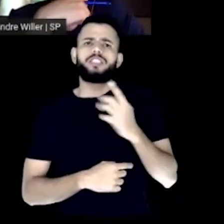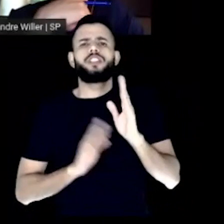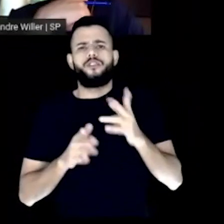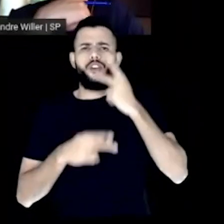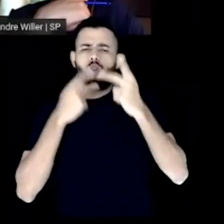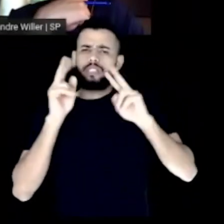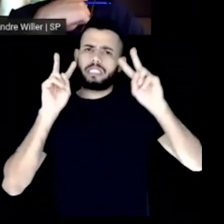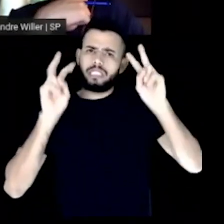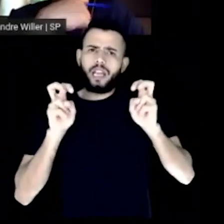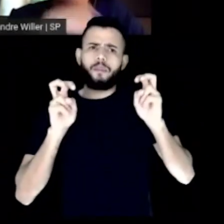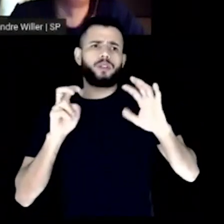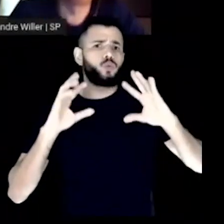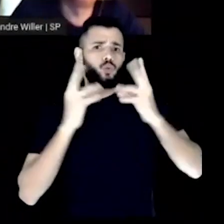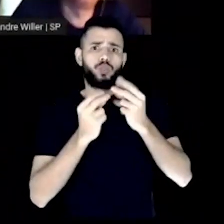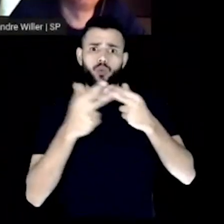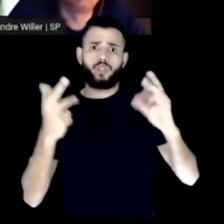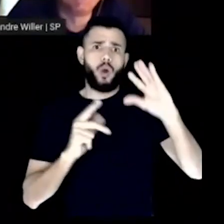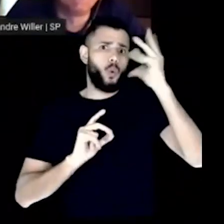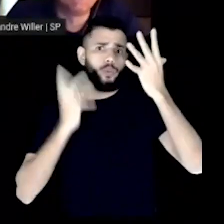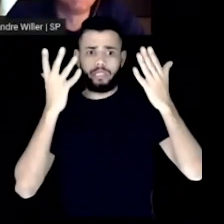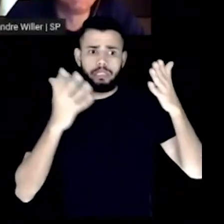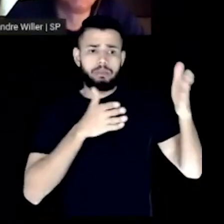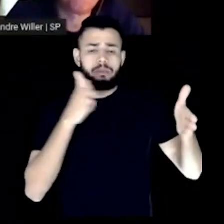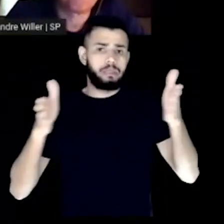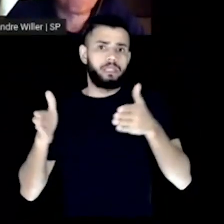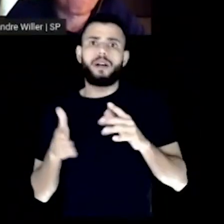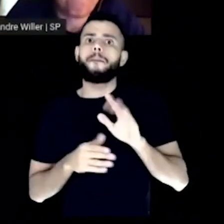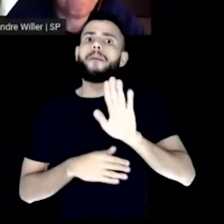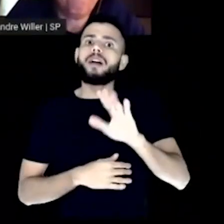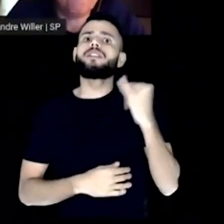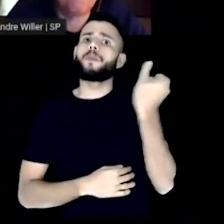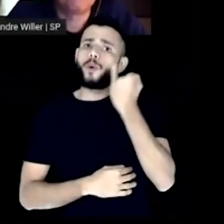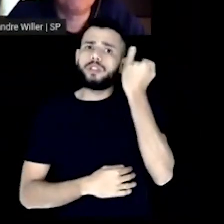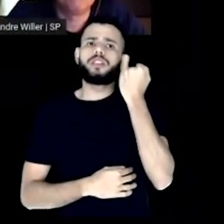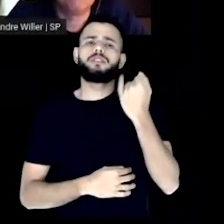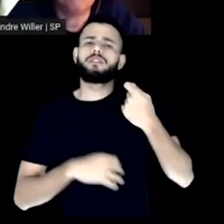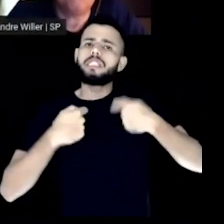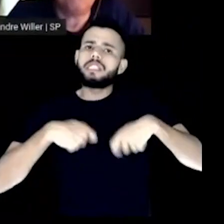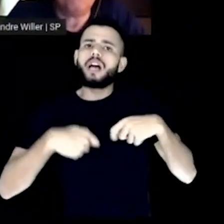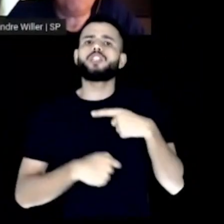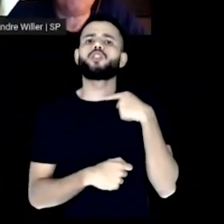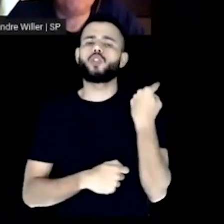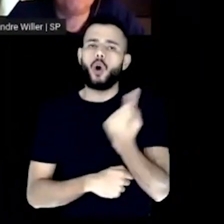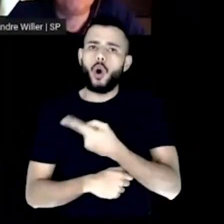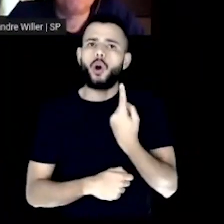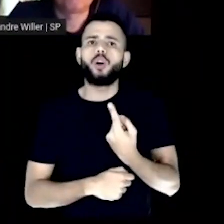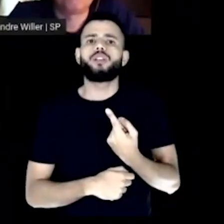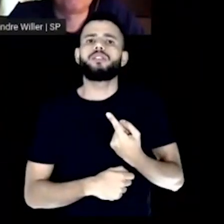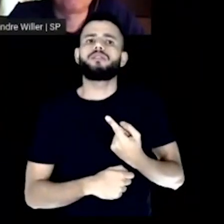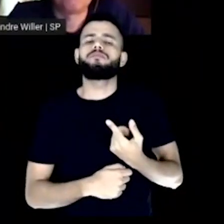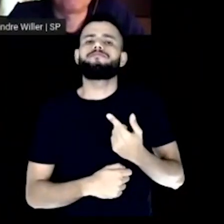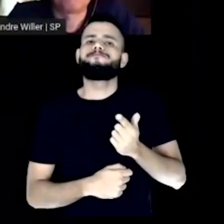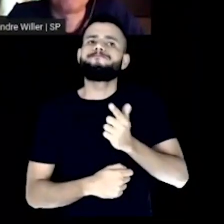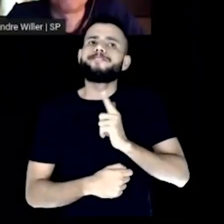A gente ainda falar desse tema no meio de tudo que está acontecendo, mas eu acho que é sempre importante essa necessidade da gente ainda ter a